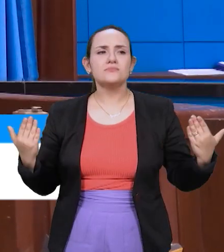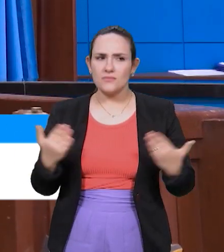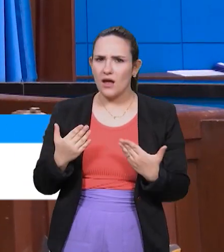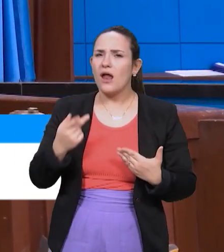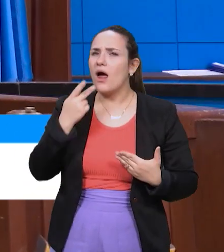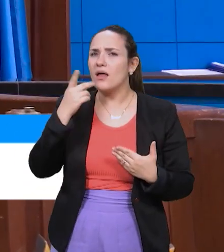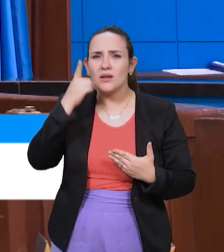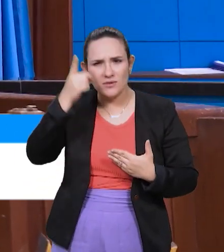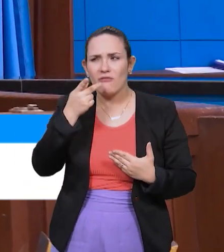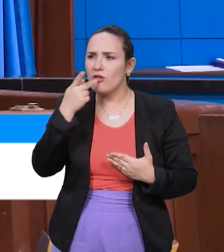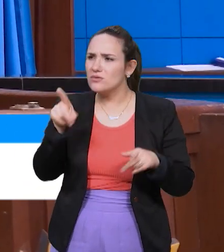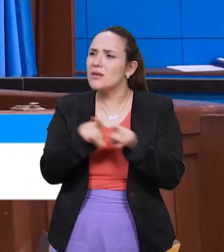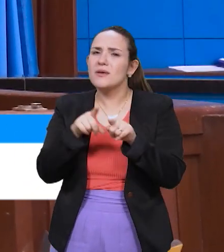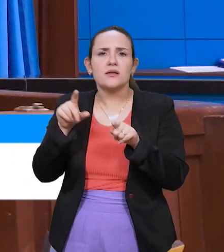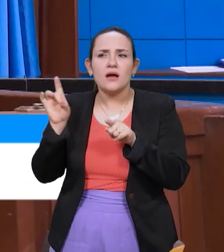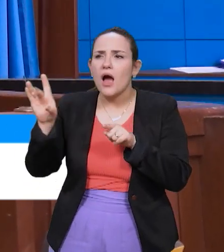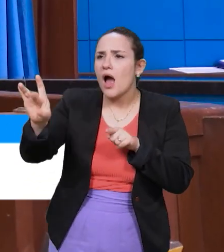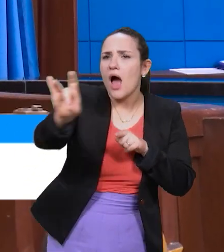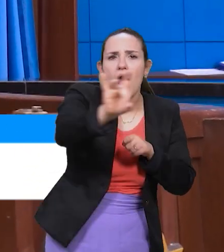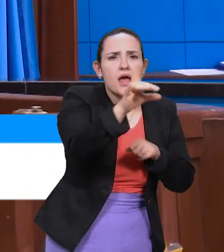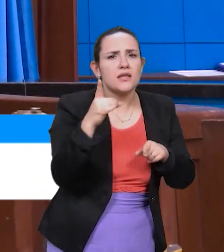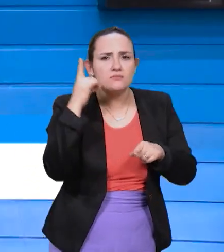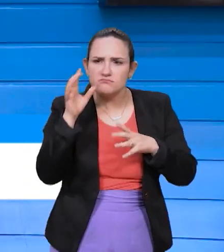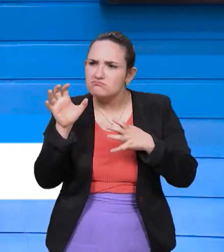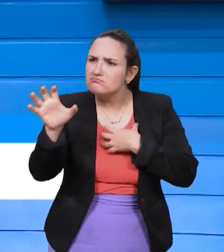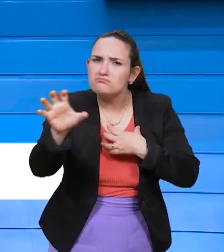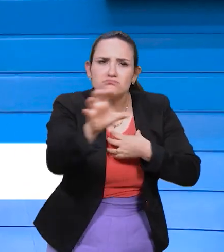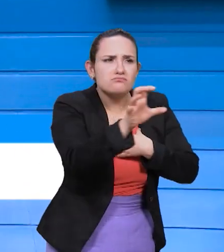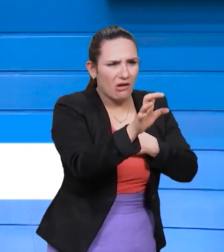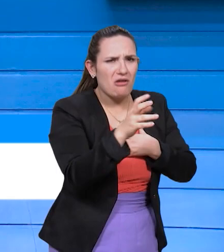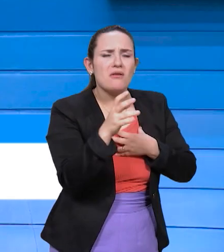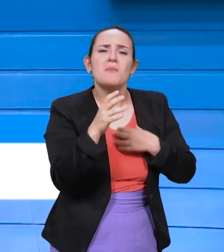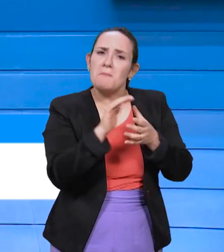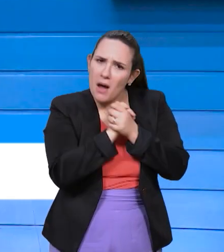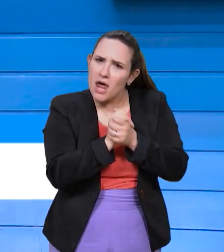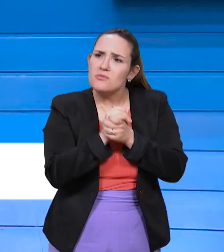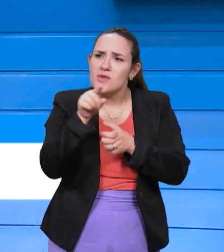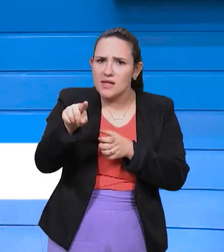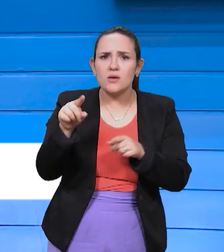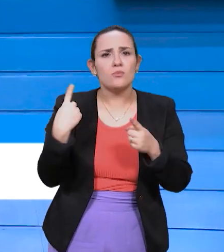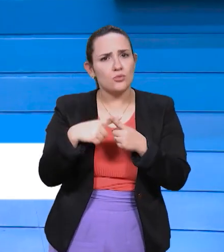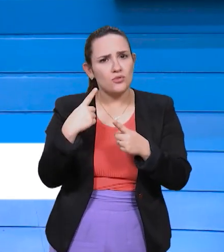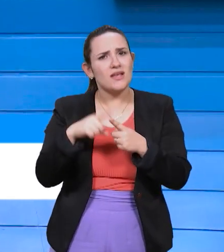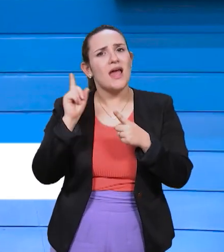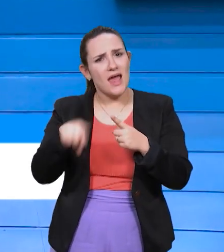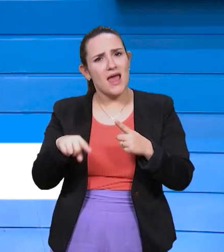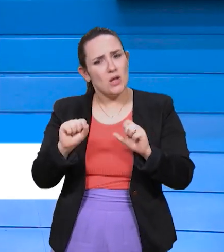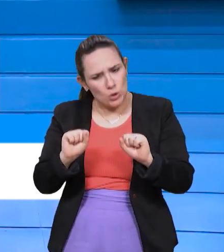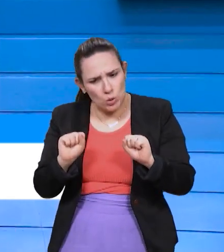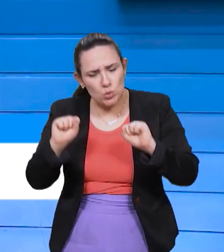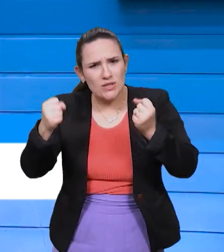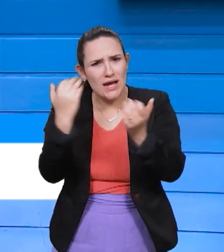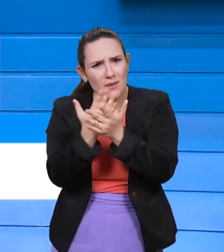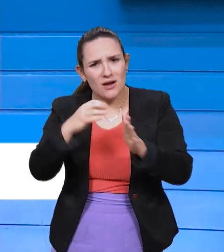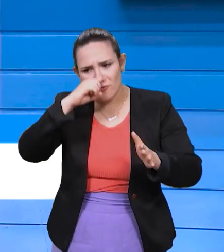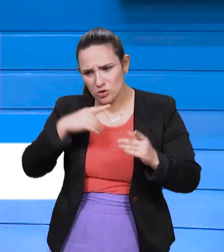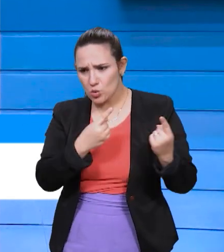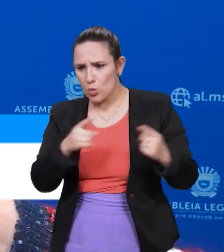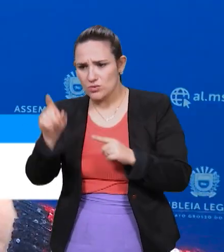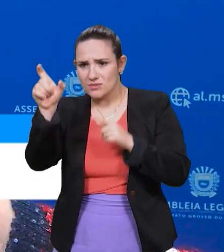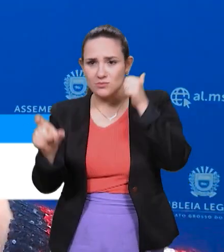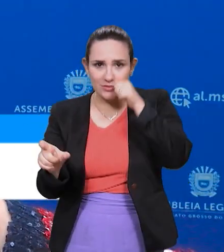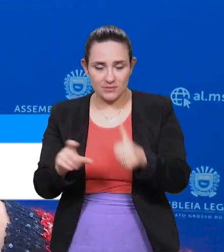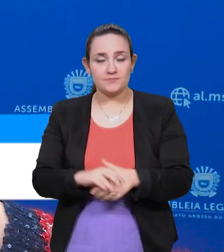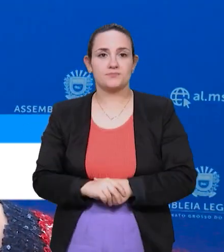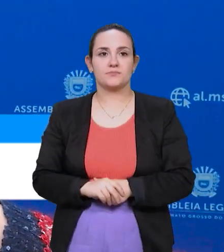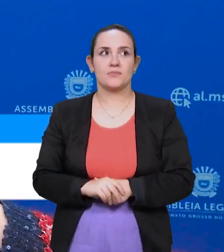destacou também a sensibilidade dos demais deputados, que reconheceram a relevância do projeto para o combate à violência contra a mulher.